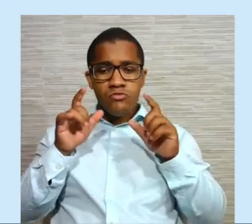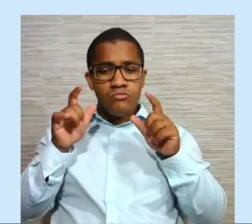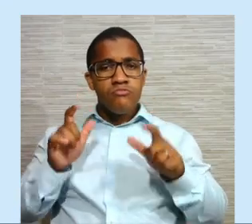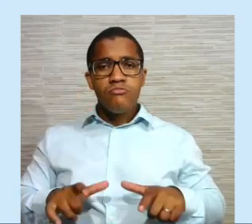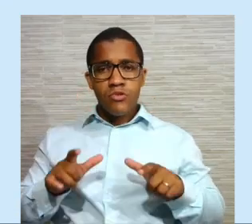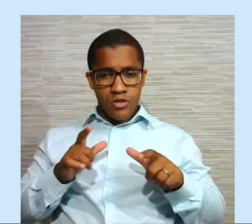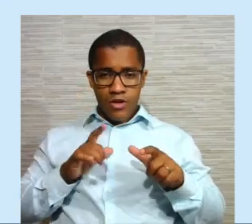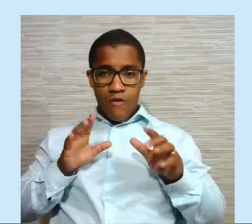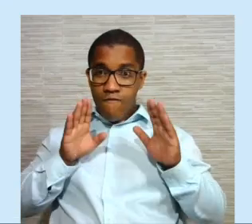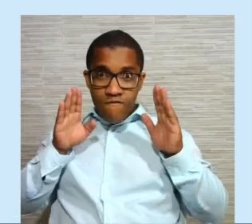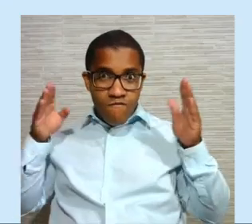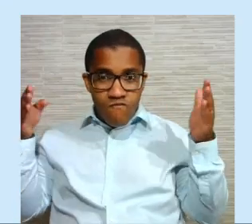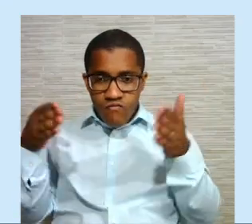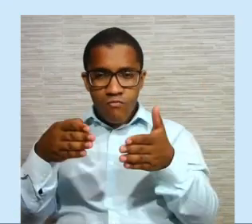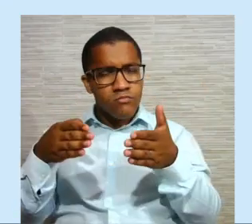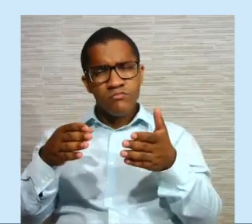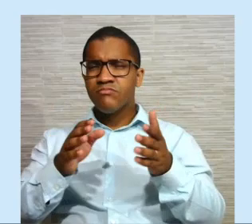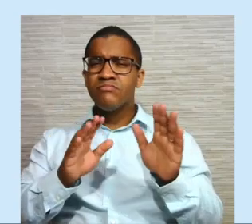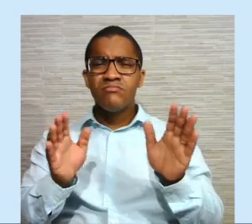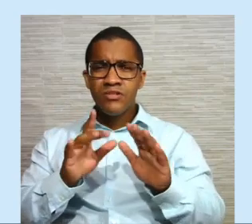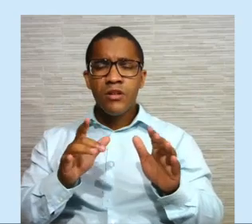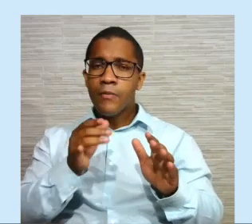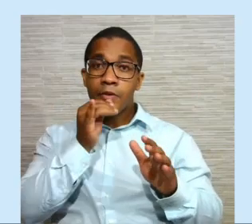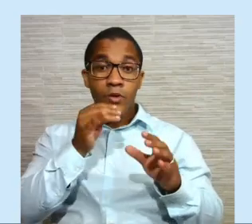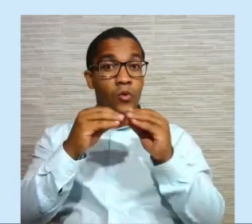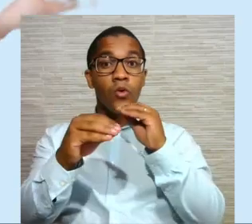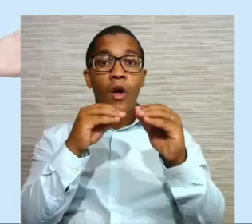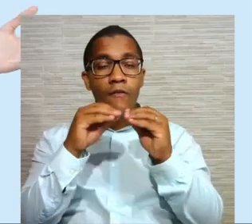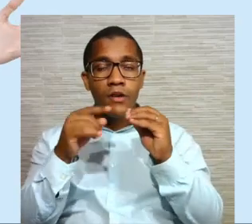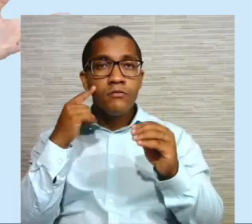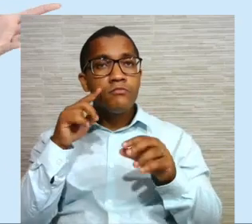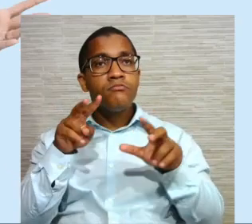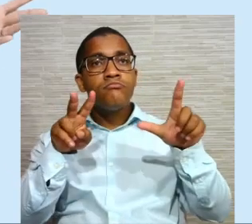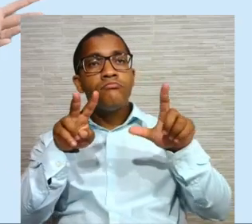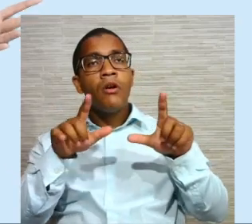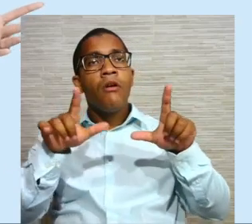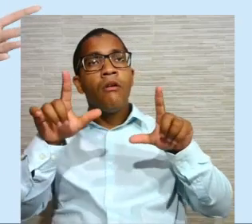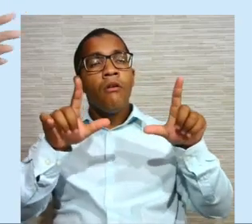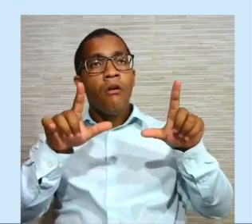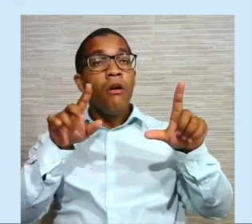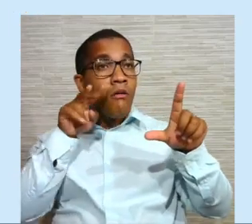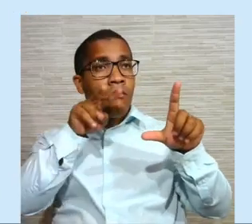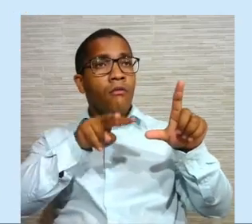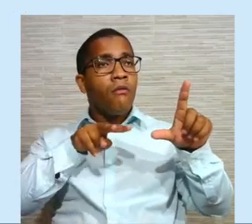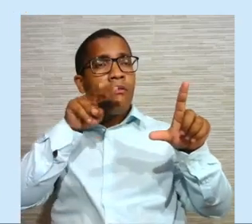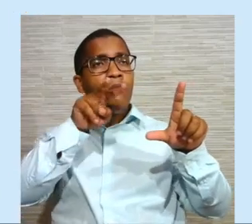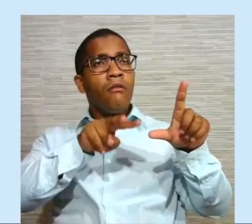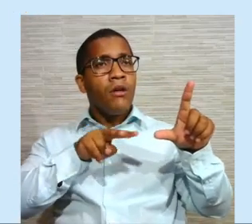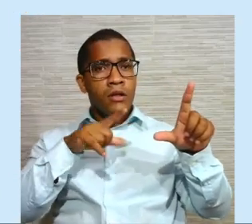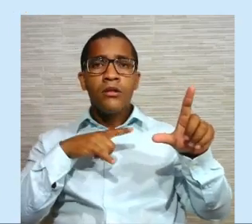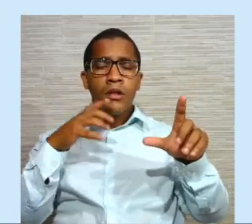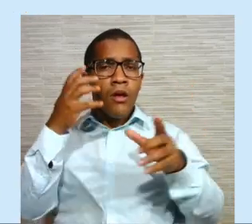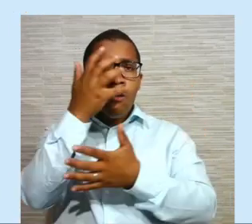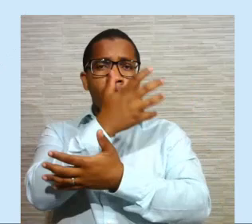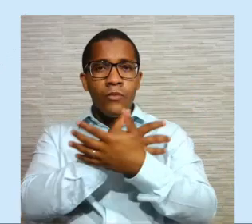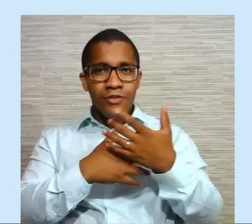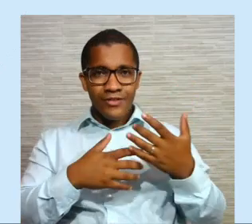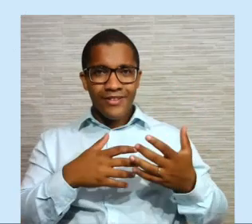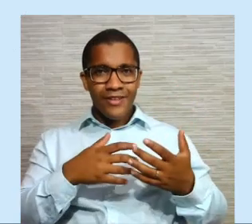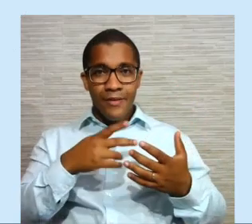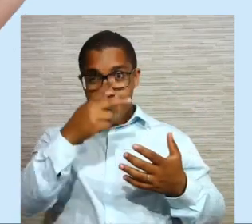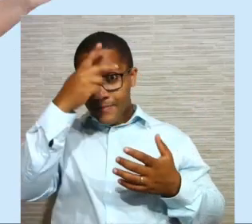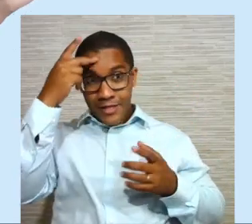concerto musical, né? Você vai estar assistindo a sua novela, normalmente tem música, né? Na novela tem determinado